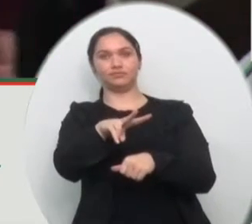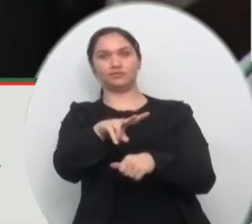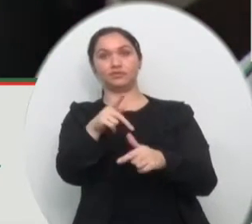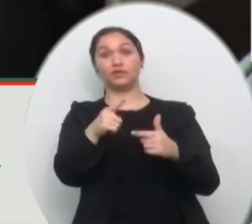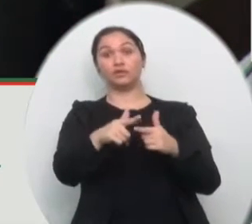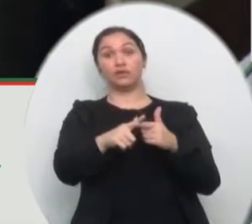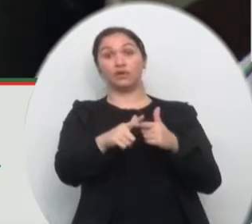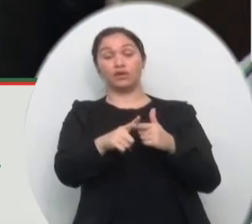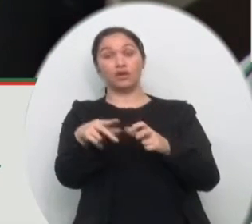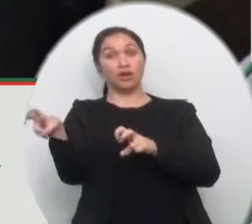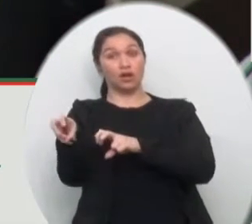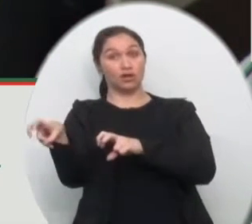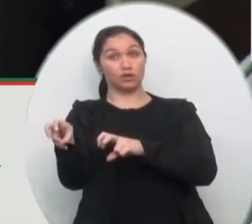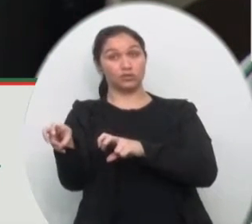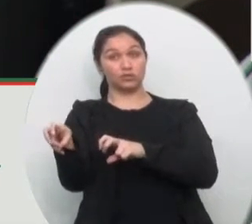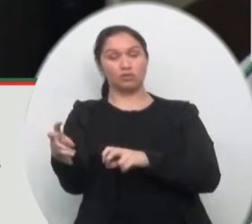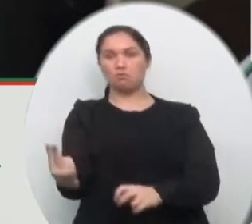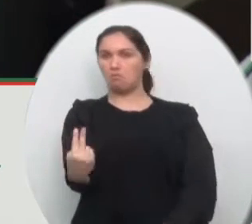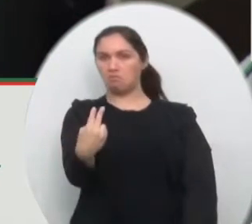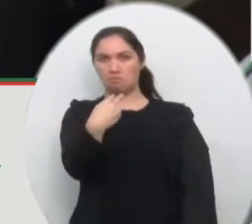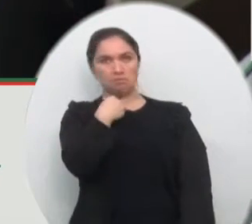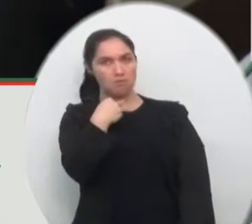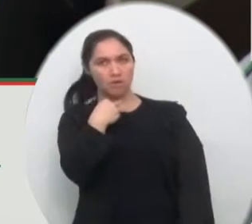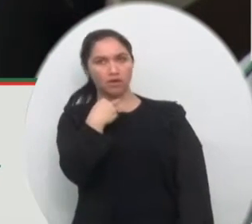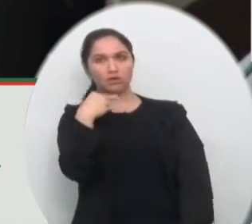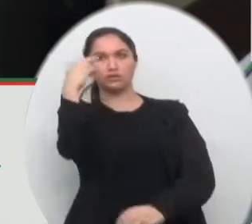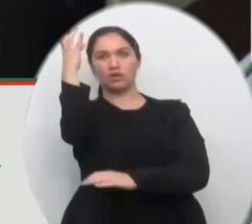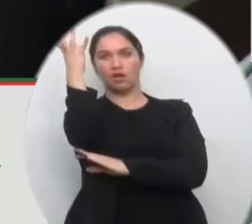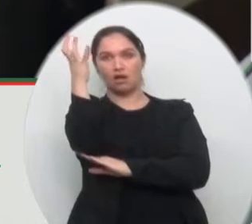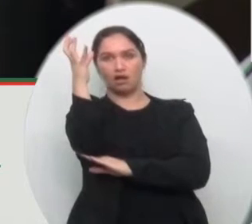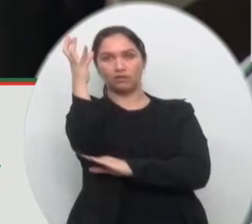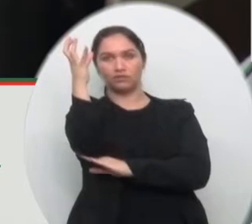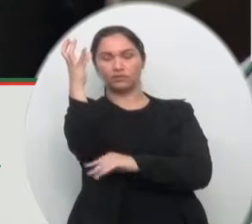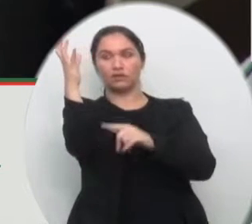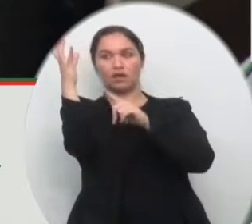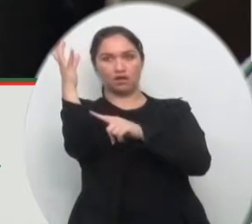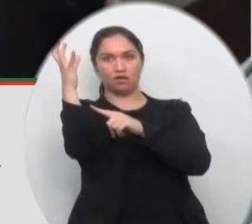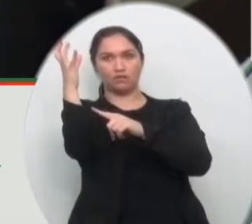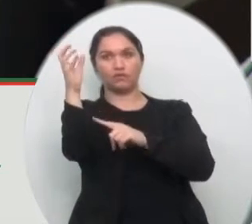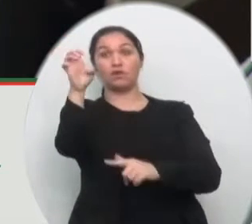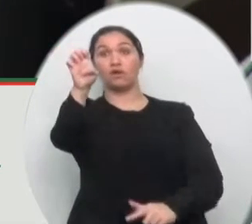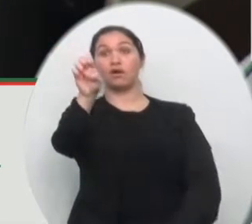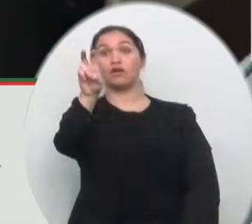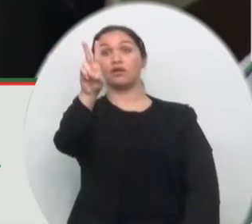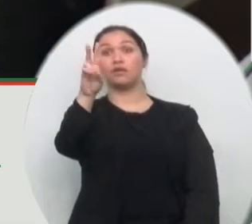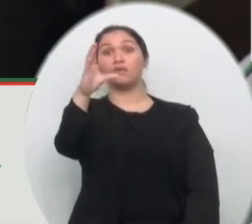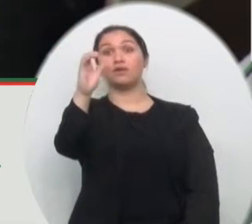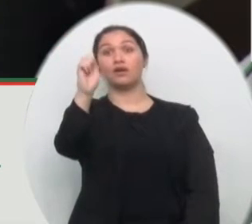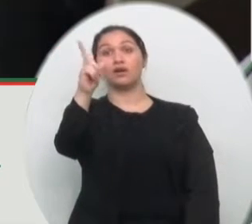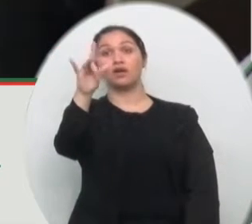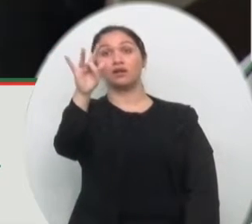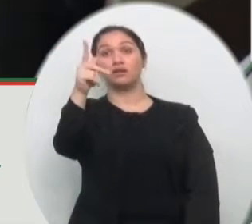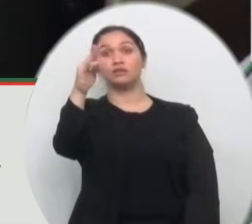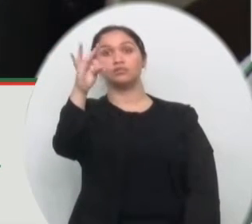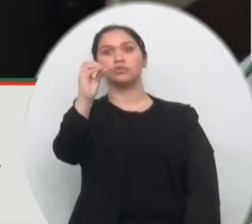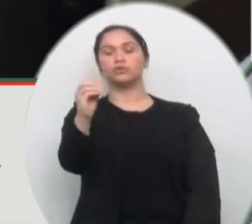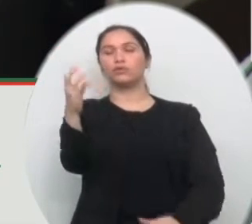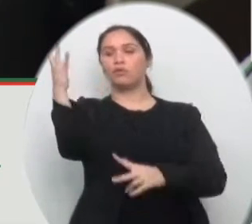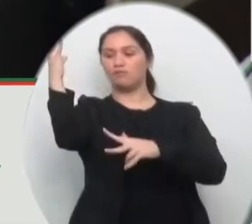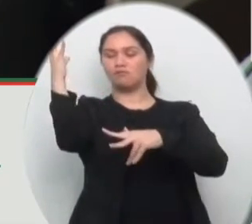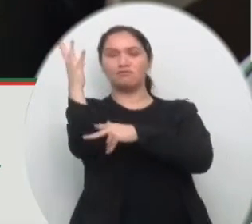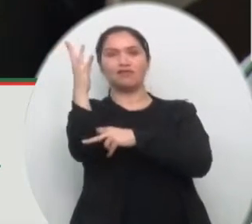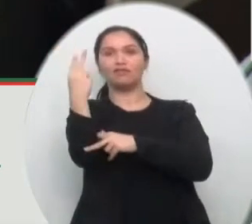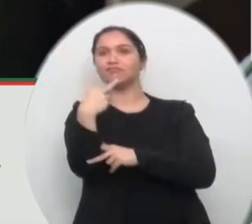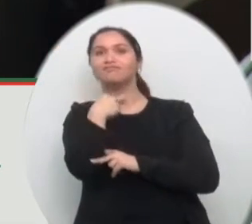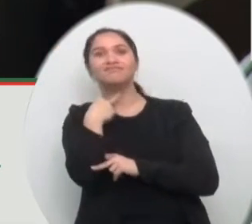eucalipto. Não pode. Né? Por quê? Porque vai ser autuado. Por quê? Porque ele vai